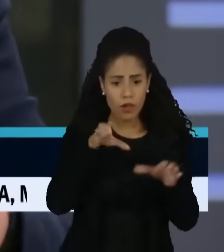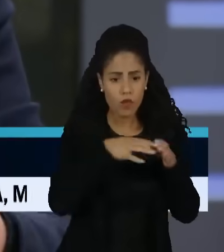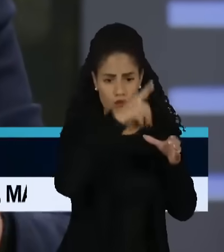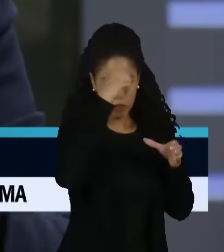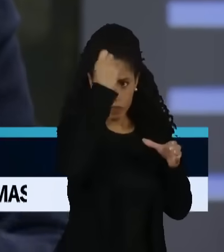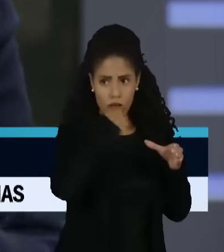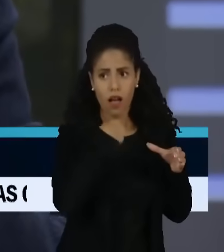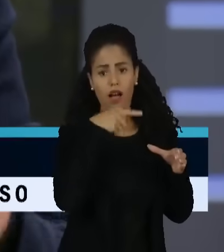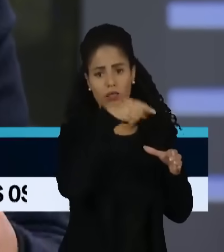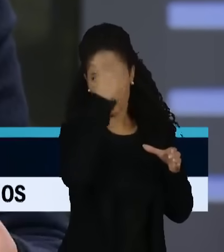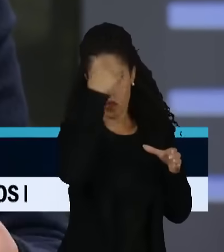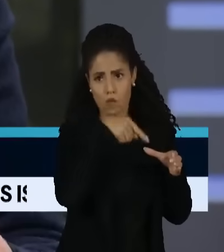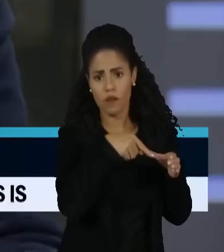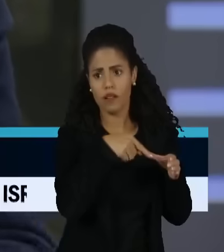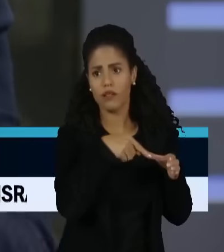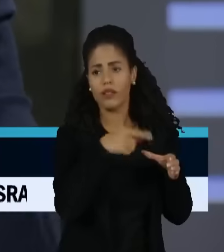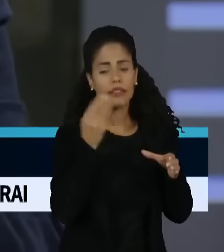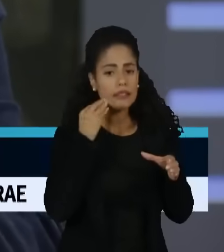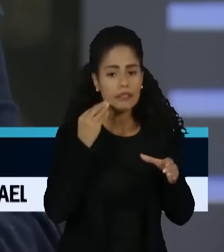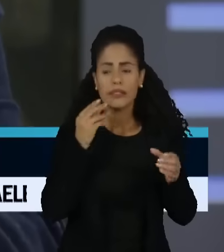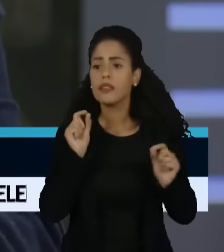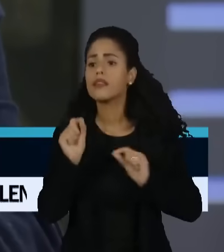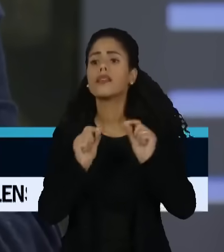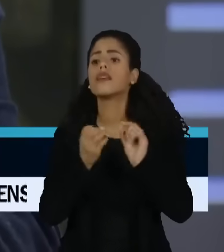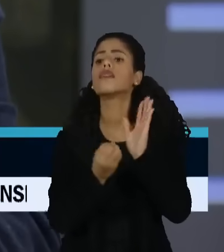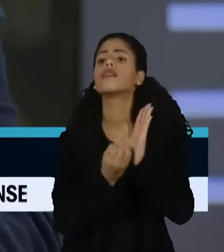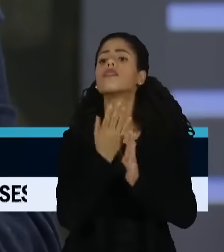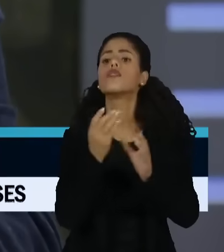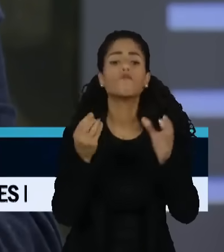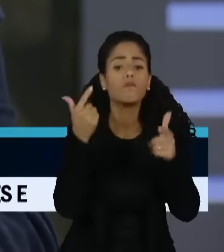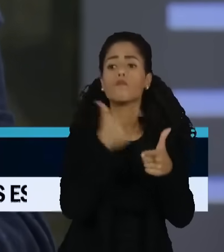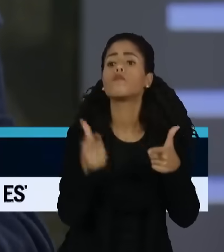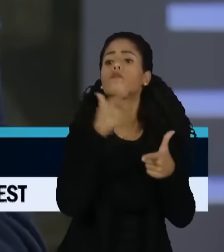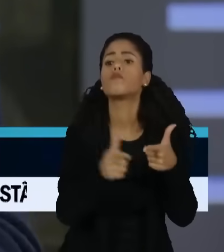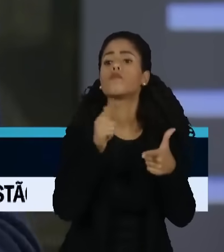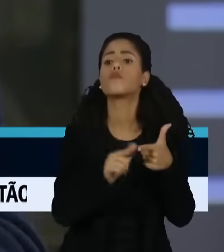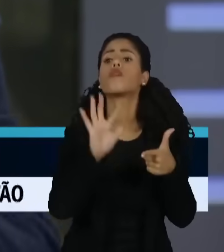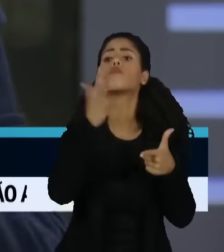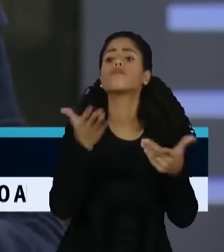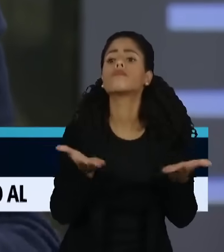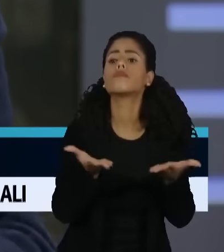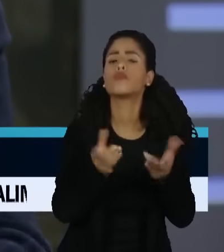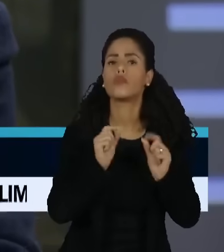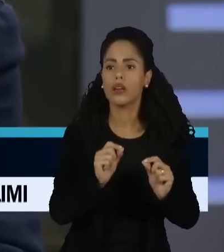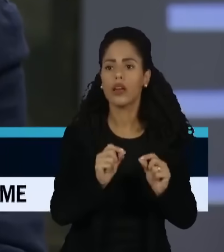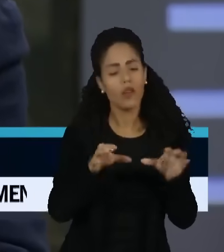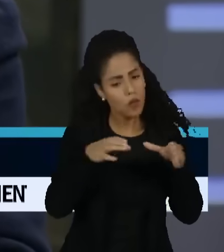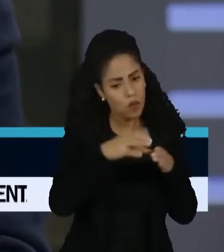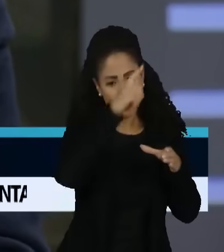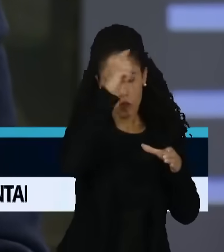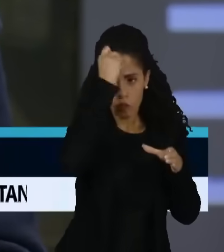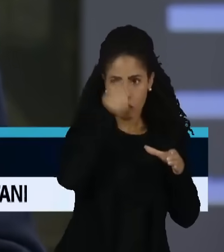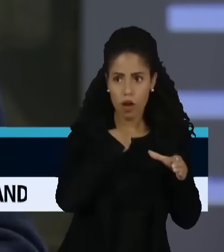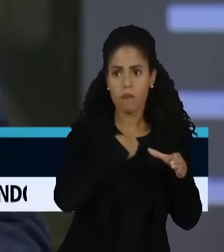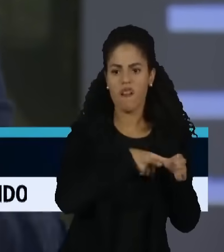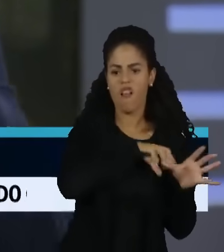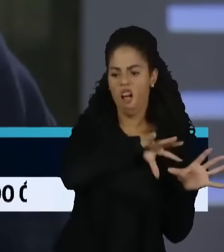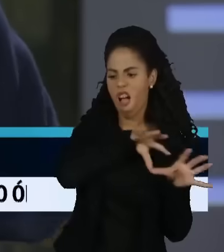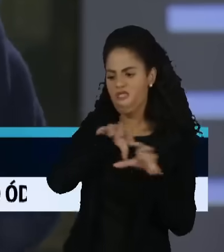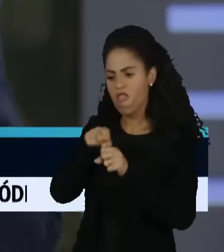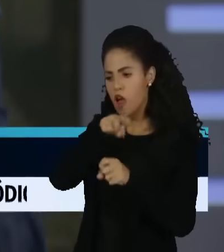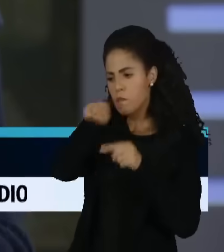uma versão, que é uma versão falsa, porque quem criou esse incidente gravíssimo foi o Hamas, que invadiu